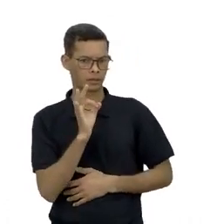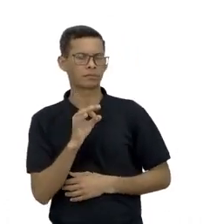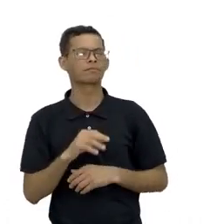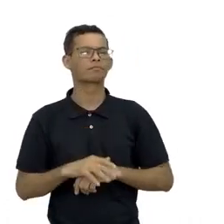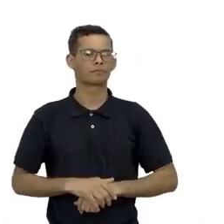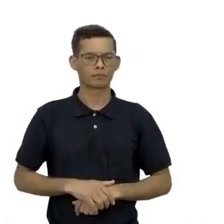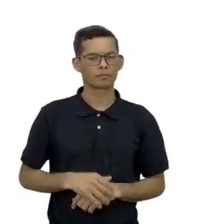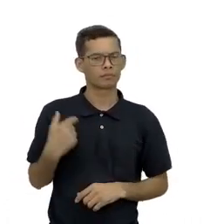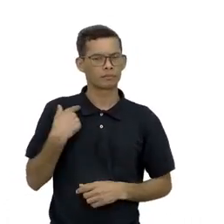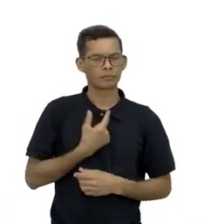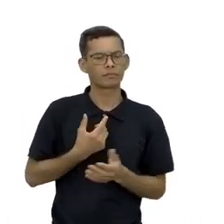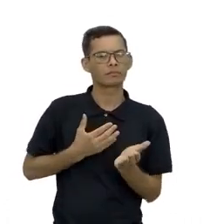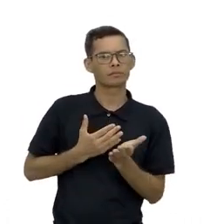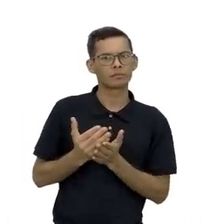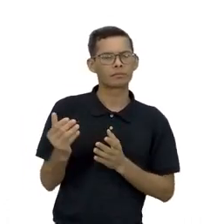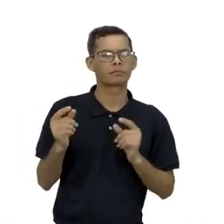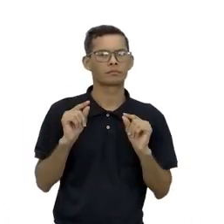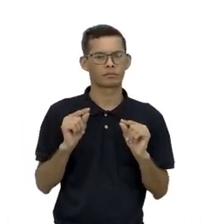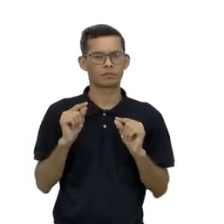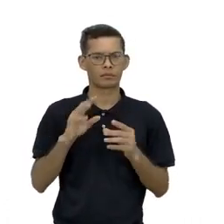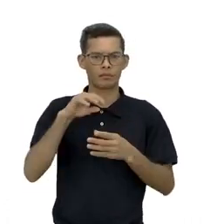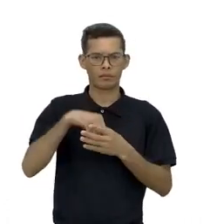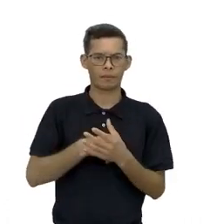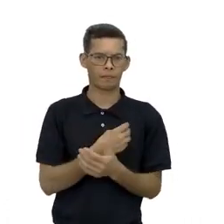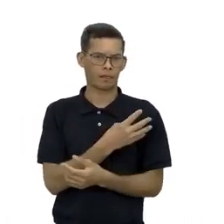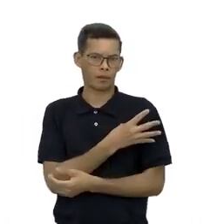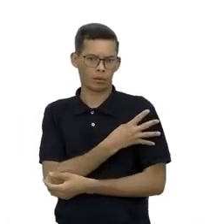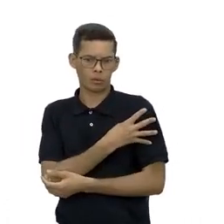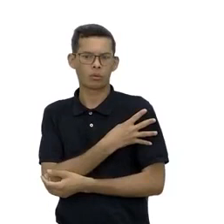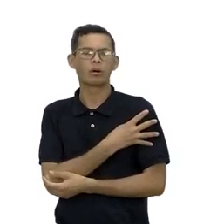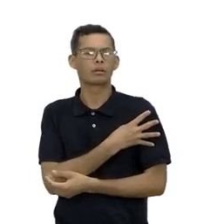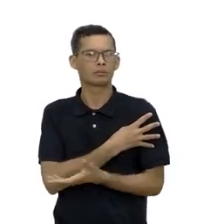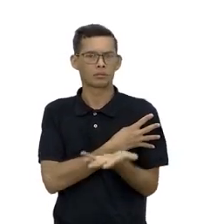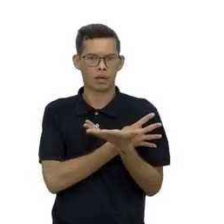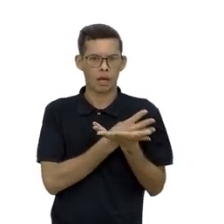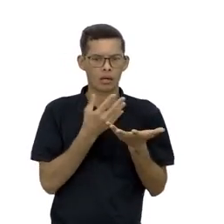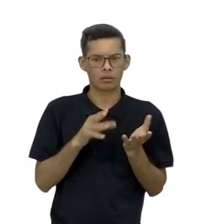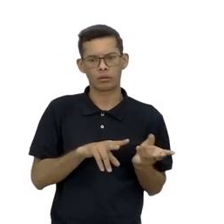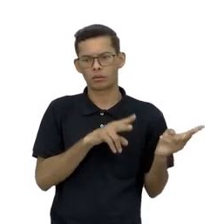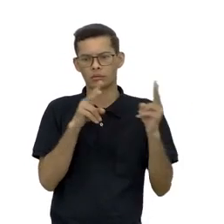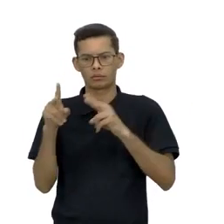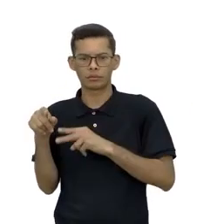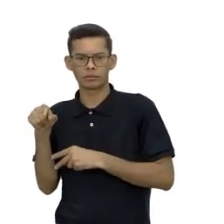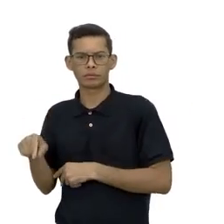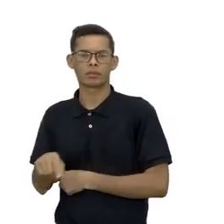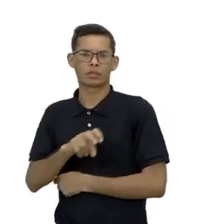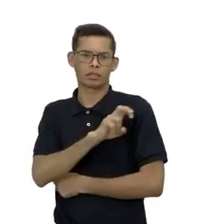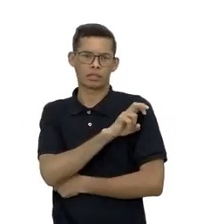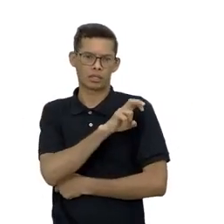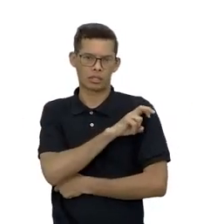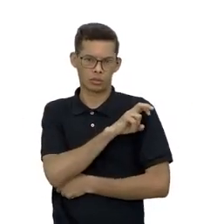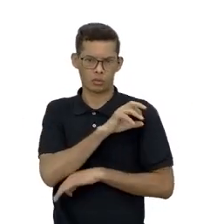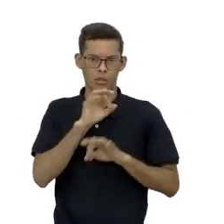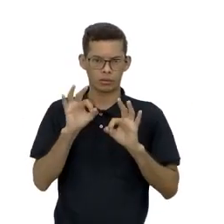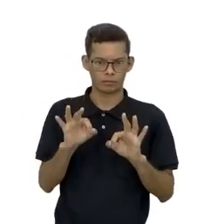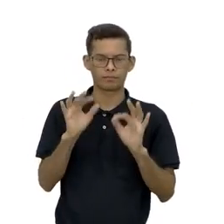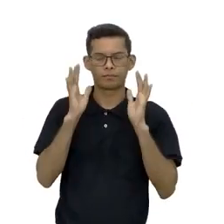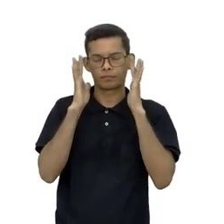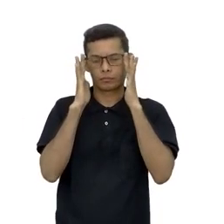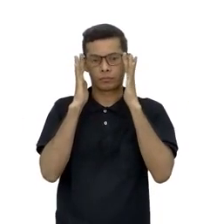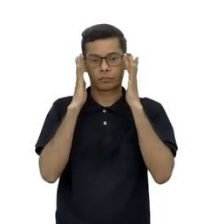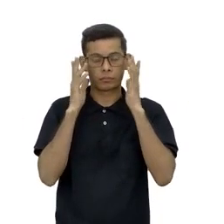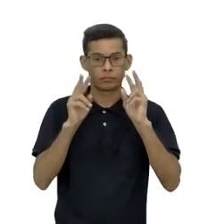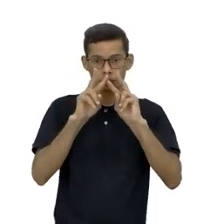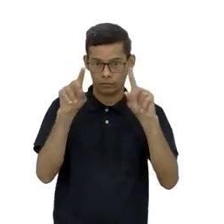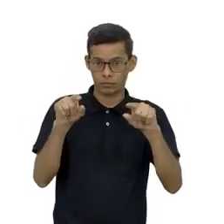né, a sequência didática do 4º ano e agora nós vamos olhar a sequência didática do 5º ano. Bom,